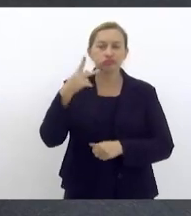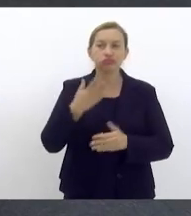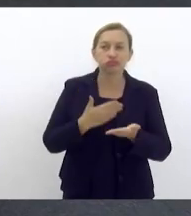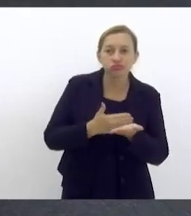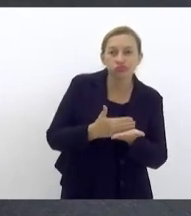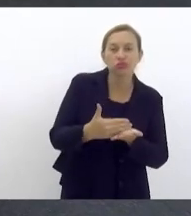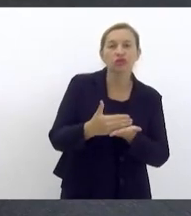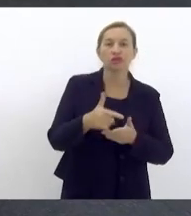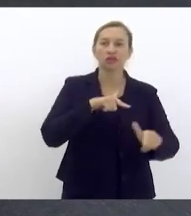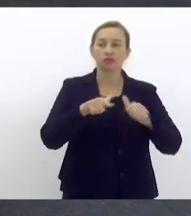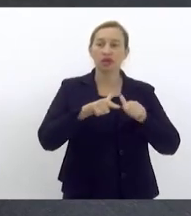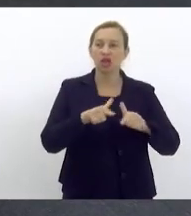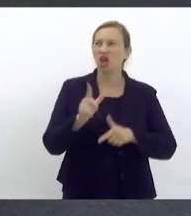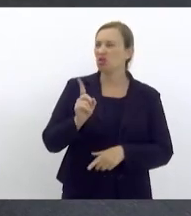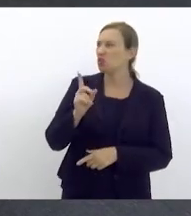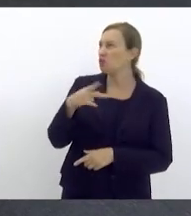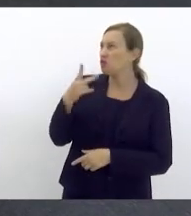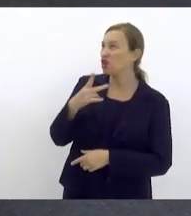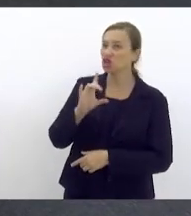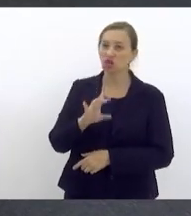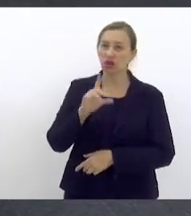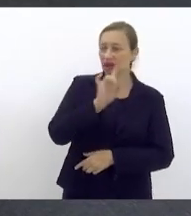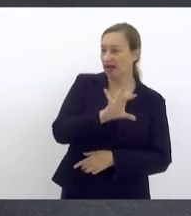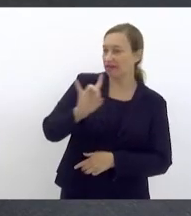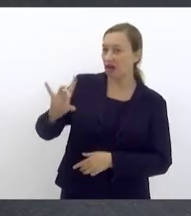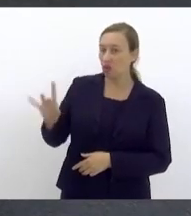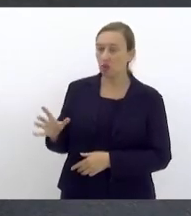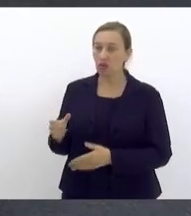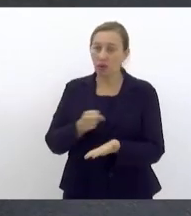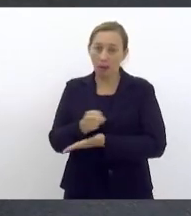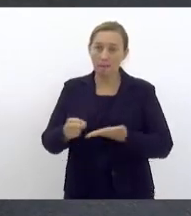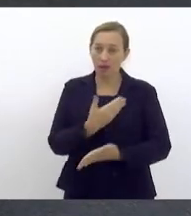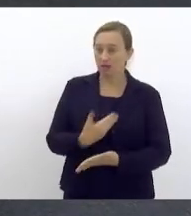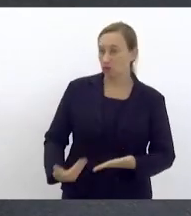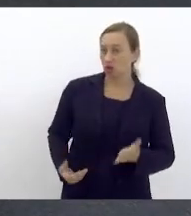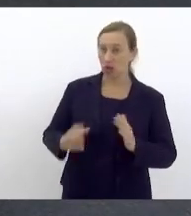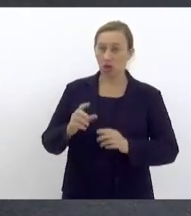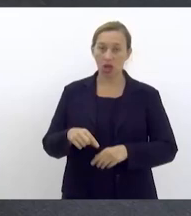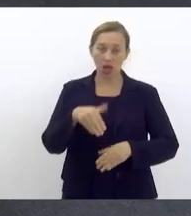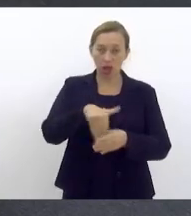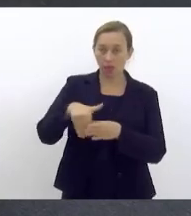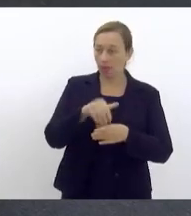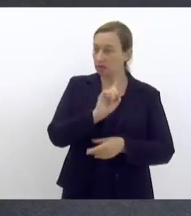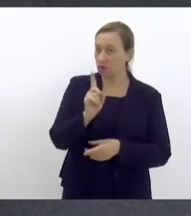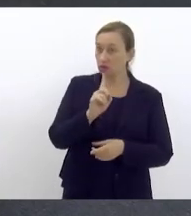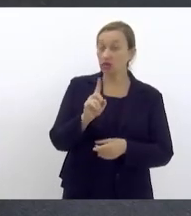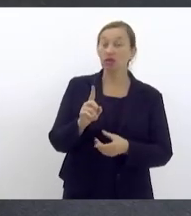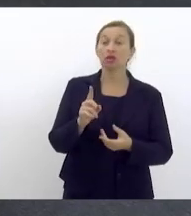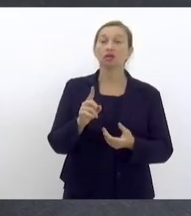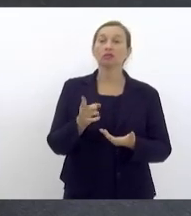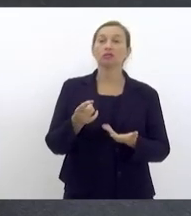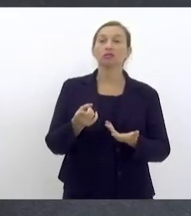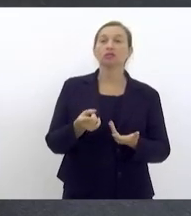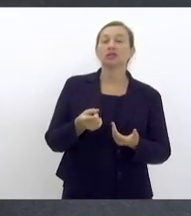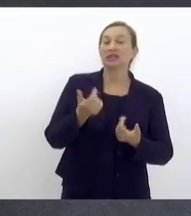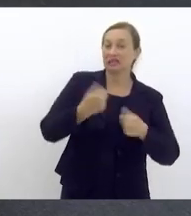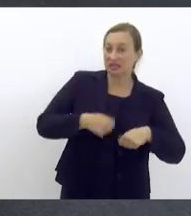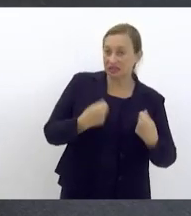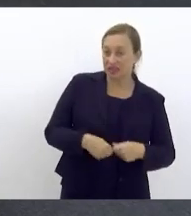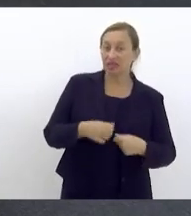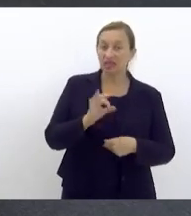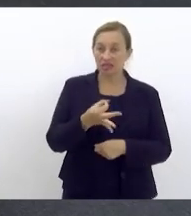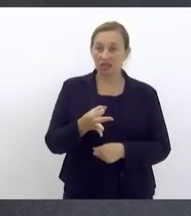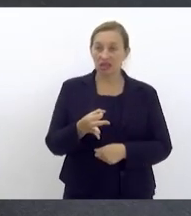a trabalhar eu não falo isso só porque cada um aqui quer falar com a sua base política eleitoral não eu falo por demandas concretas da população eu